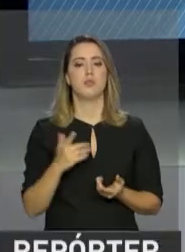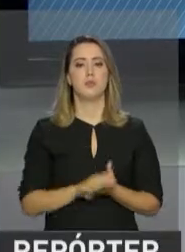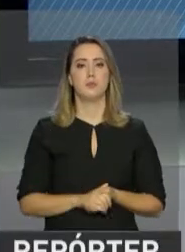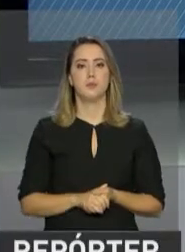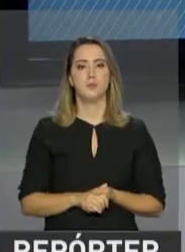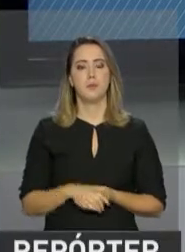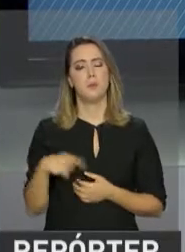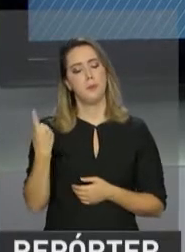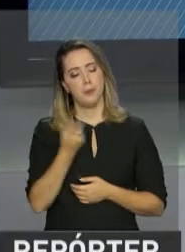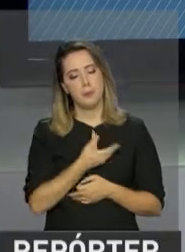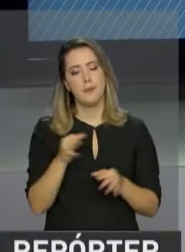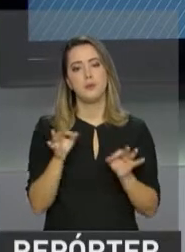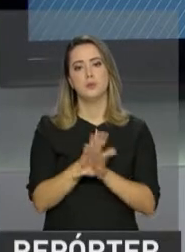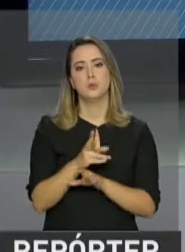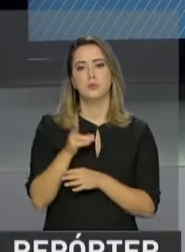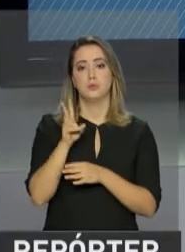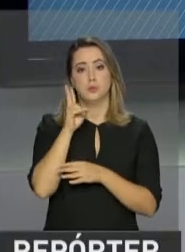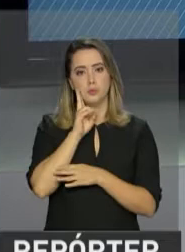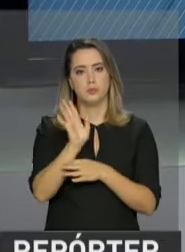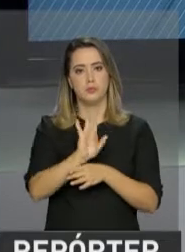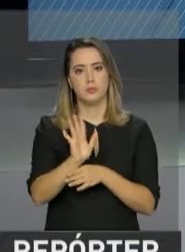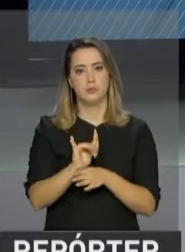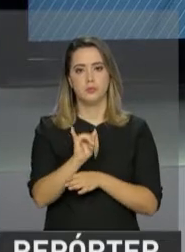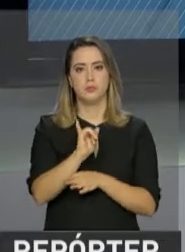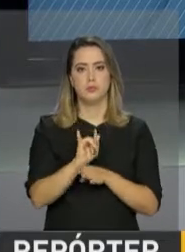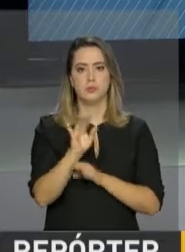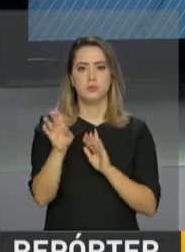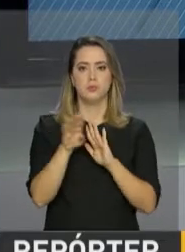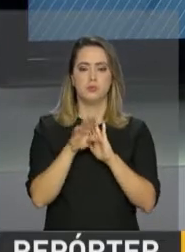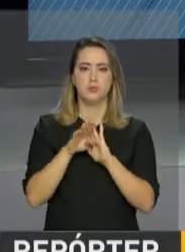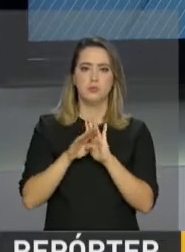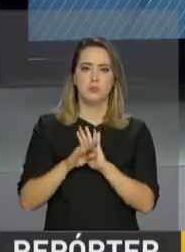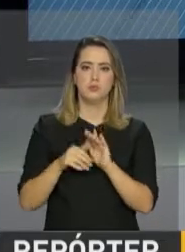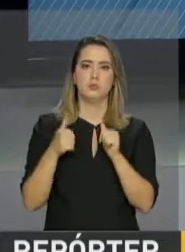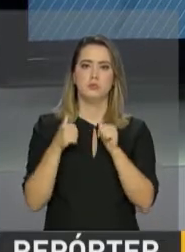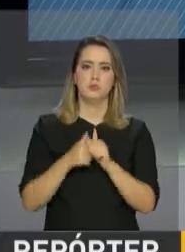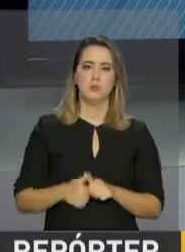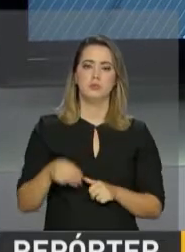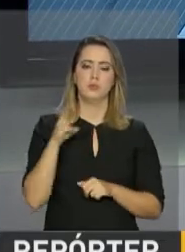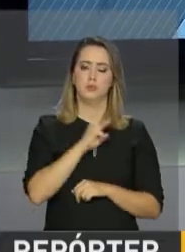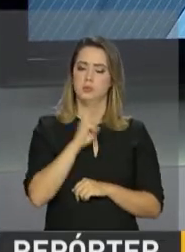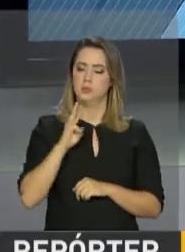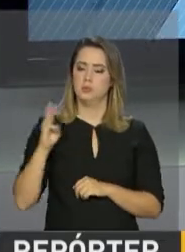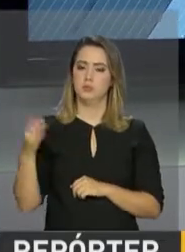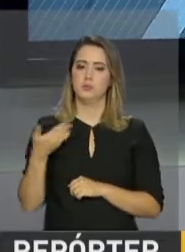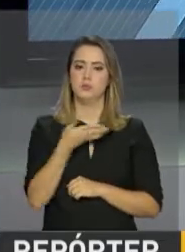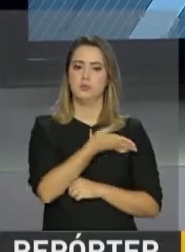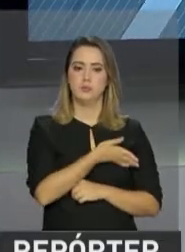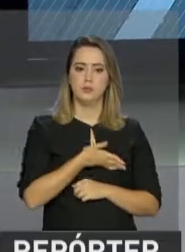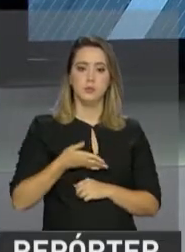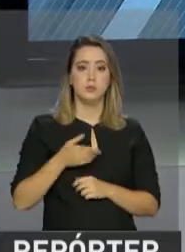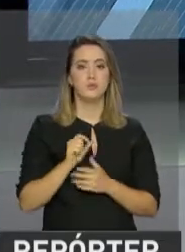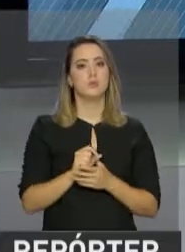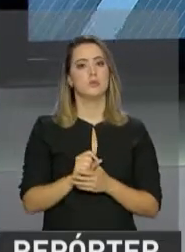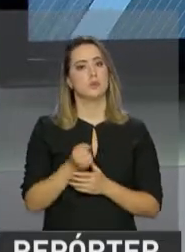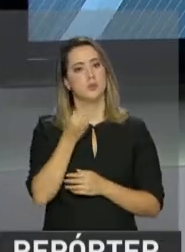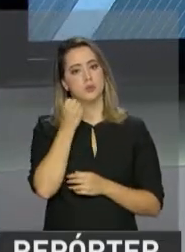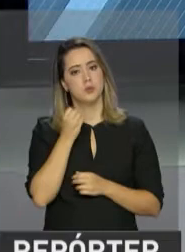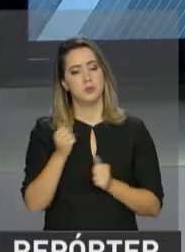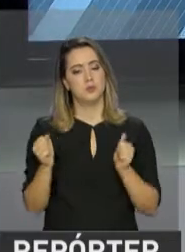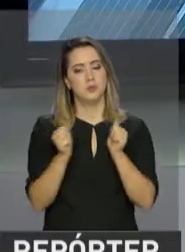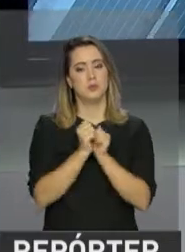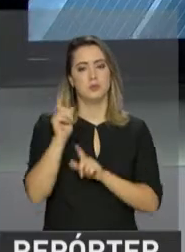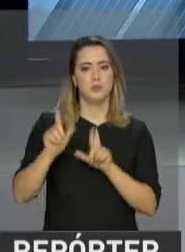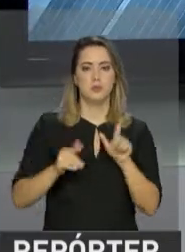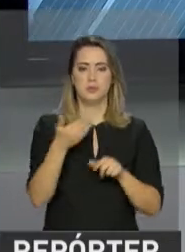nós ficamos por aqui você pode rever as reportagens no youtube e toda a programação também está na página da nbr na internet